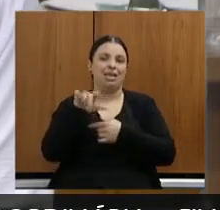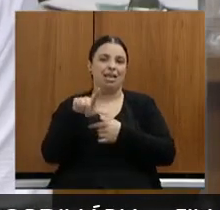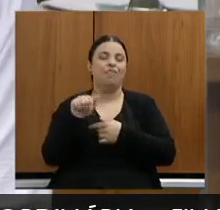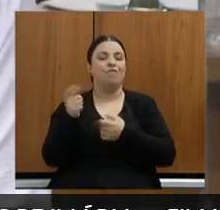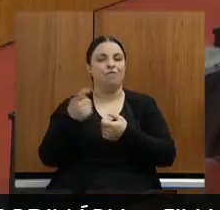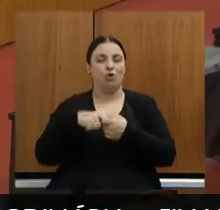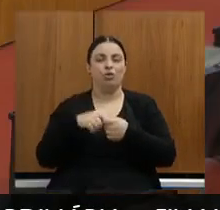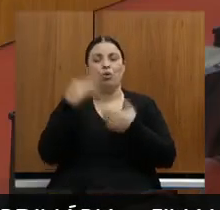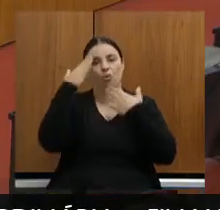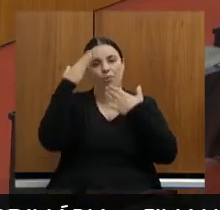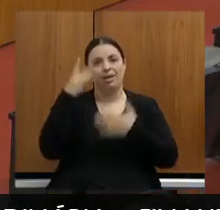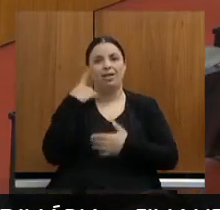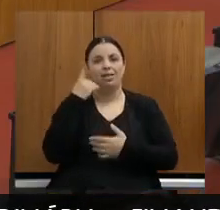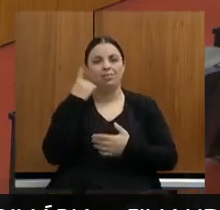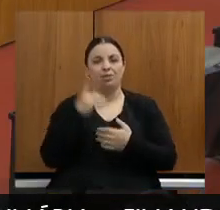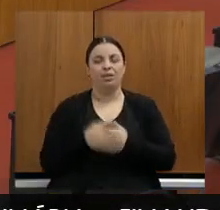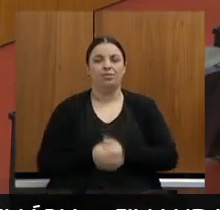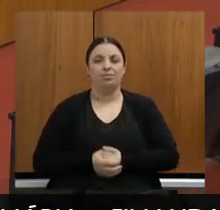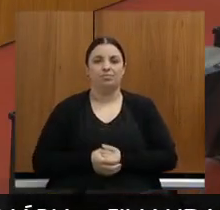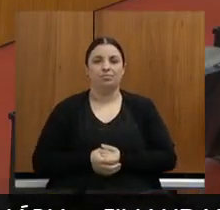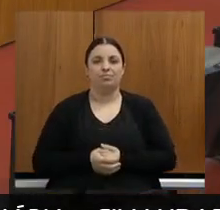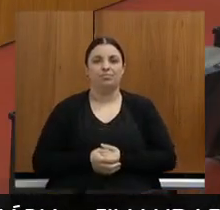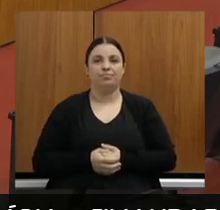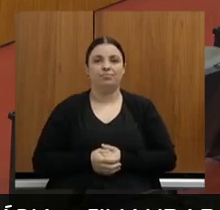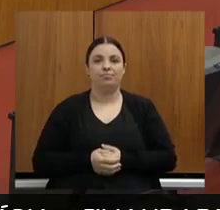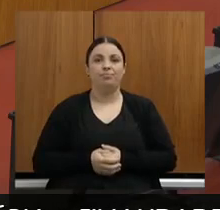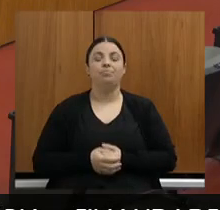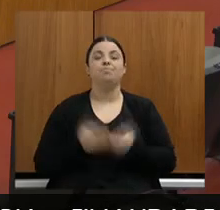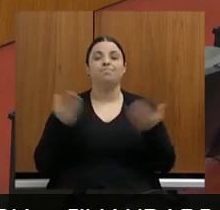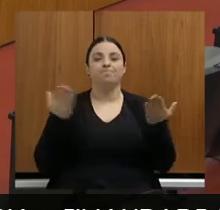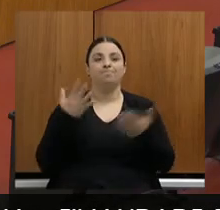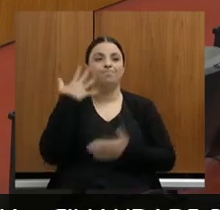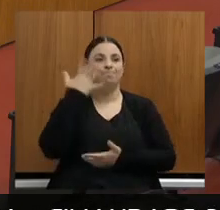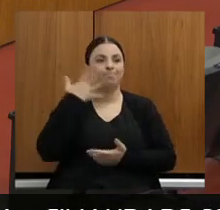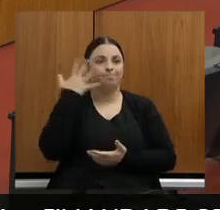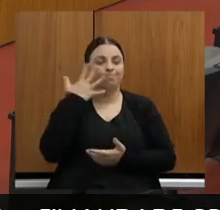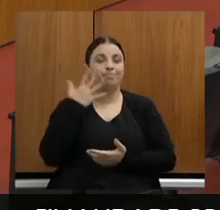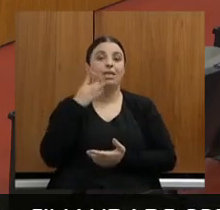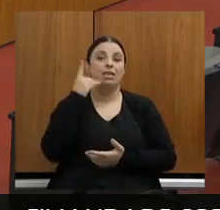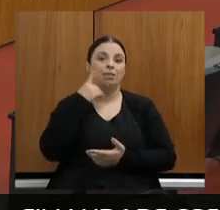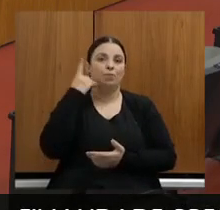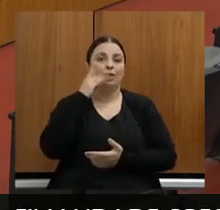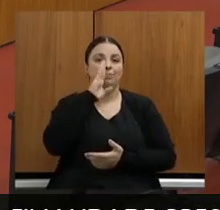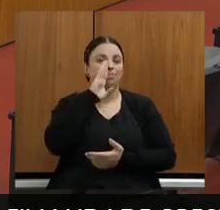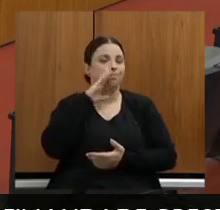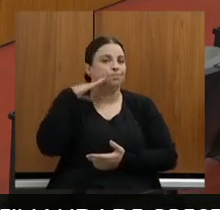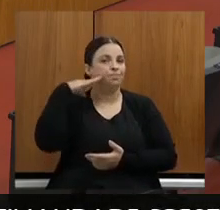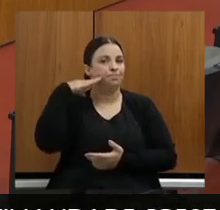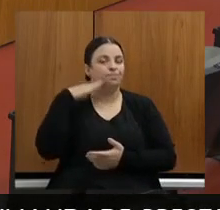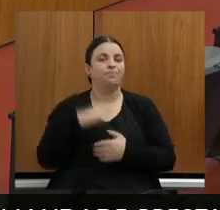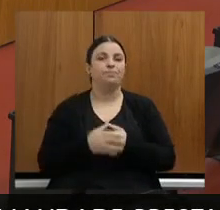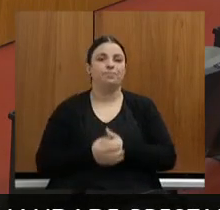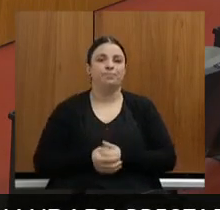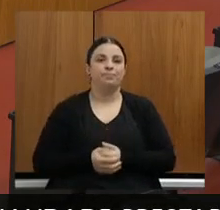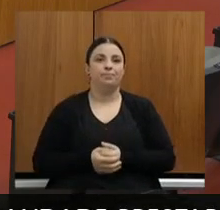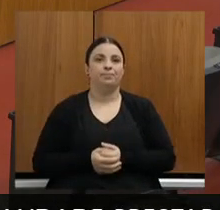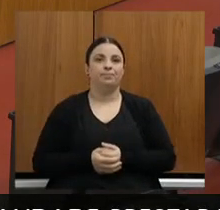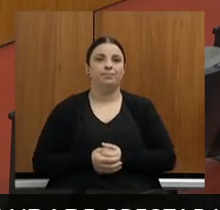tá e com a palavra deputada Beatriz Cerqueira